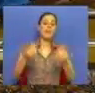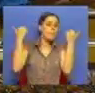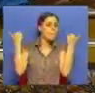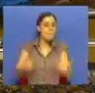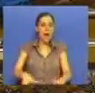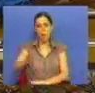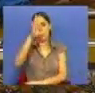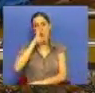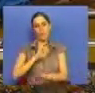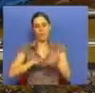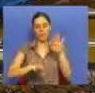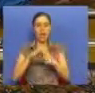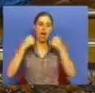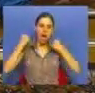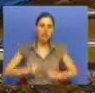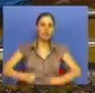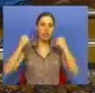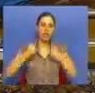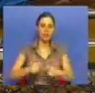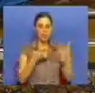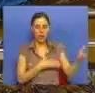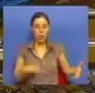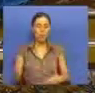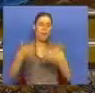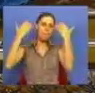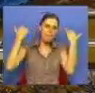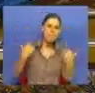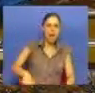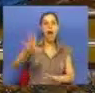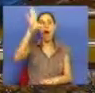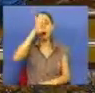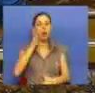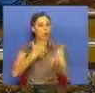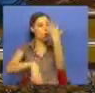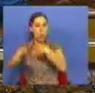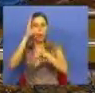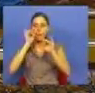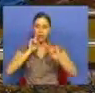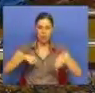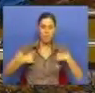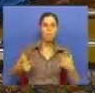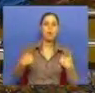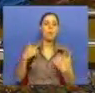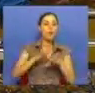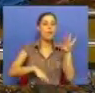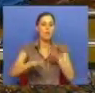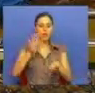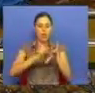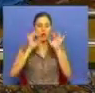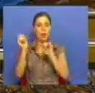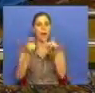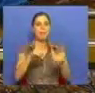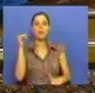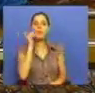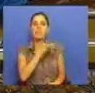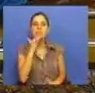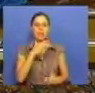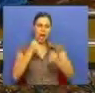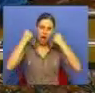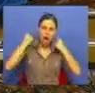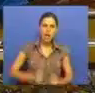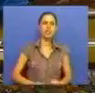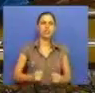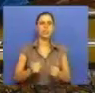o Governo em insistir neste caminho, faz mal o Governo em não aprender consigo próprio com o que fez no Hospital Amadora Sintra e